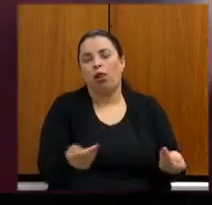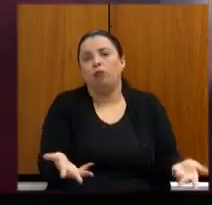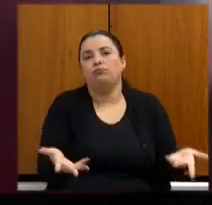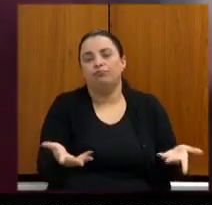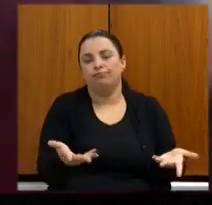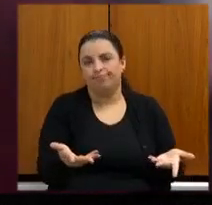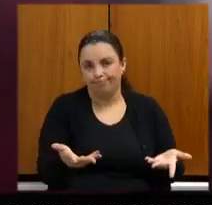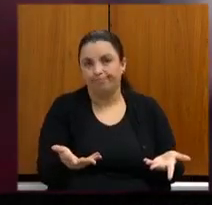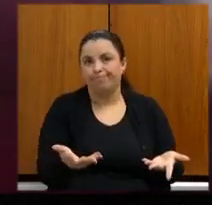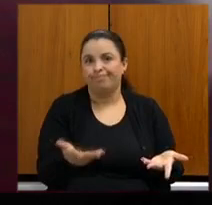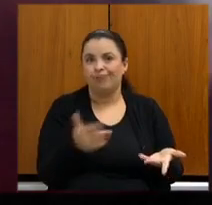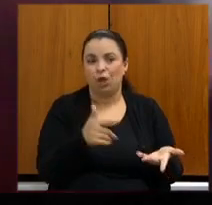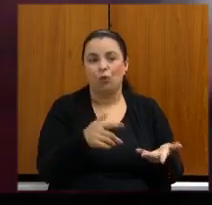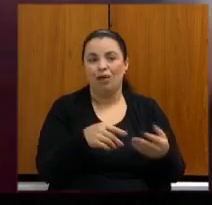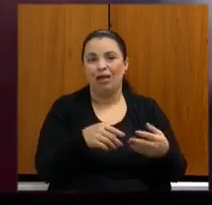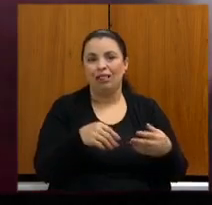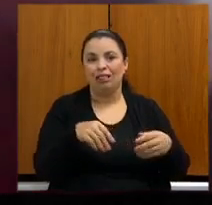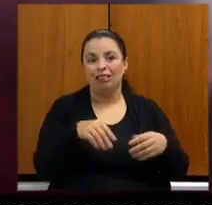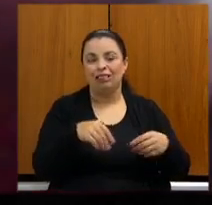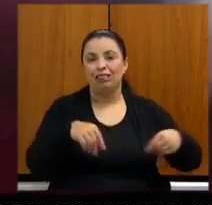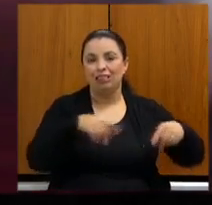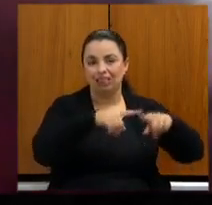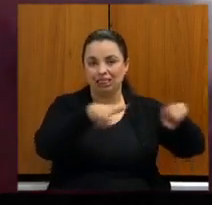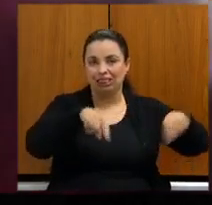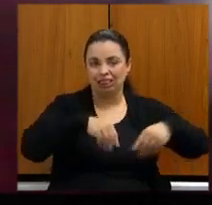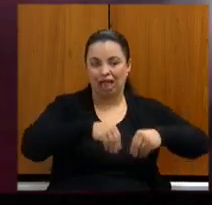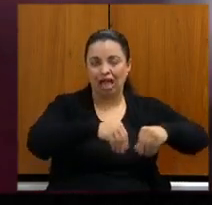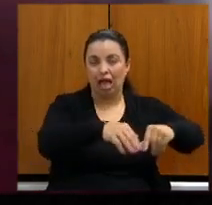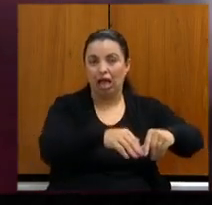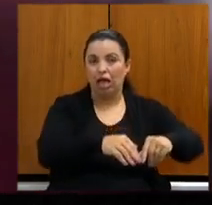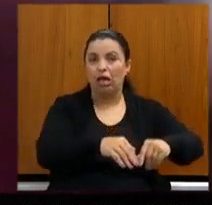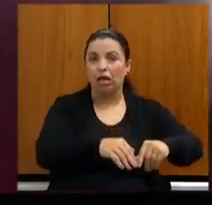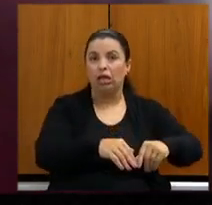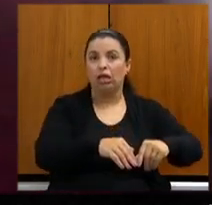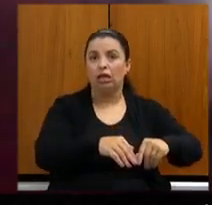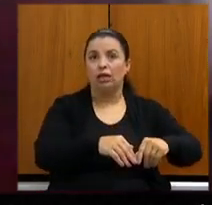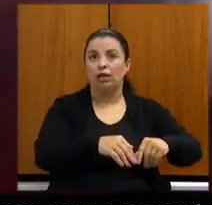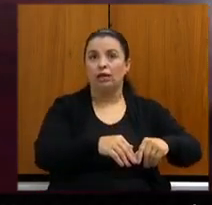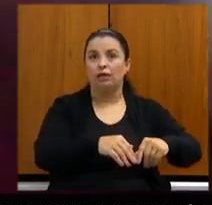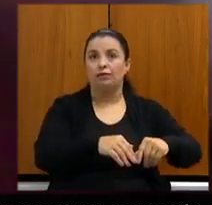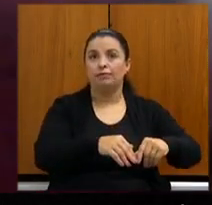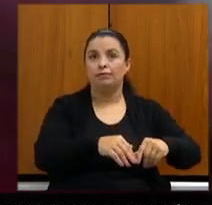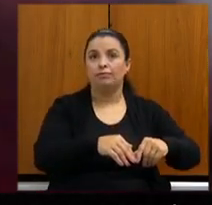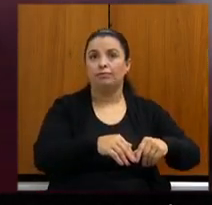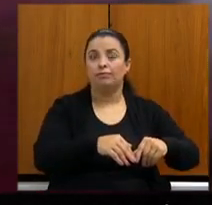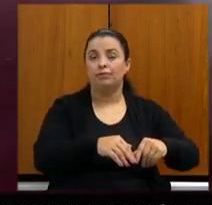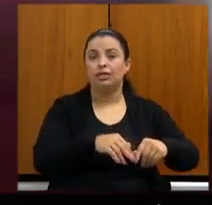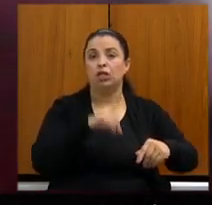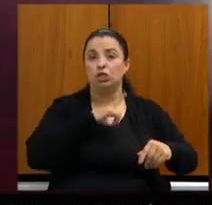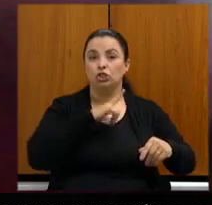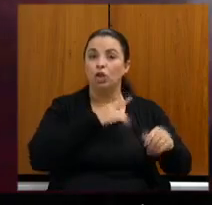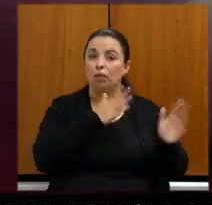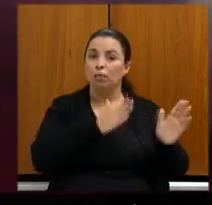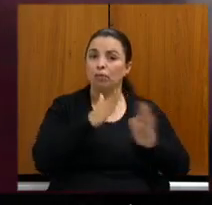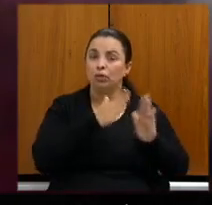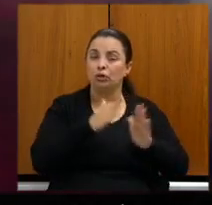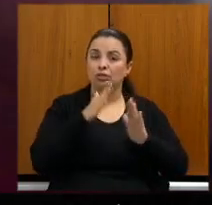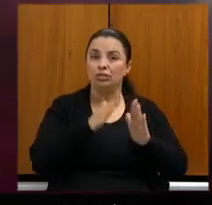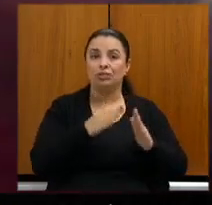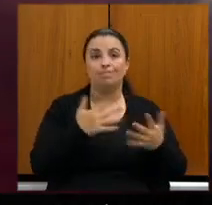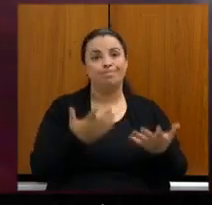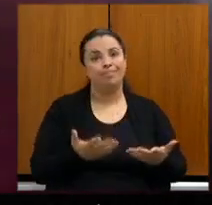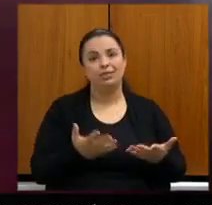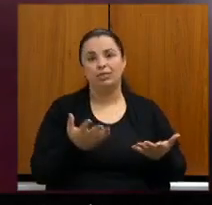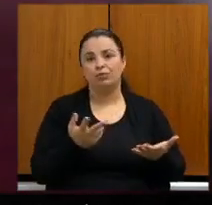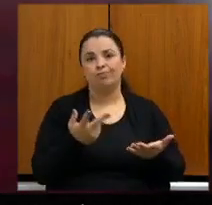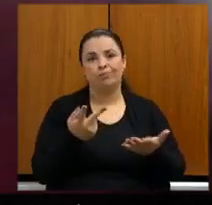uma terra produtiva né que produz sendo retirada da mão das pessoas que estavam ali trabalhando né